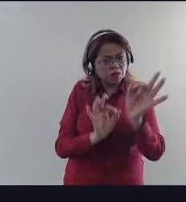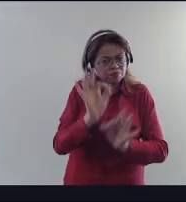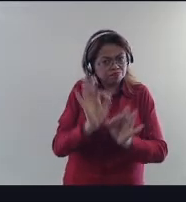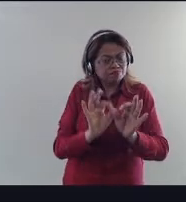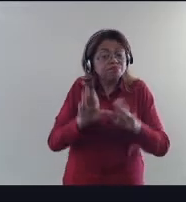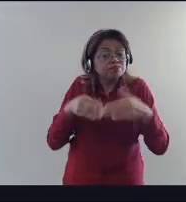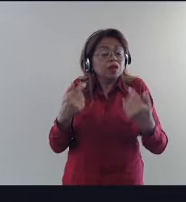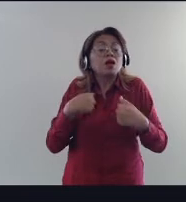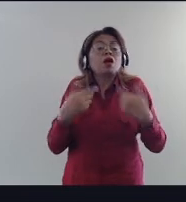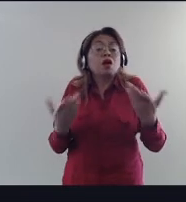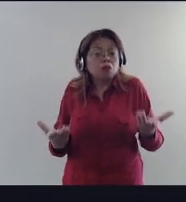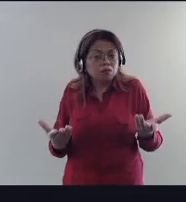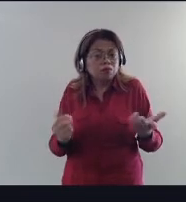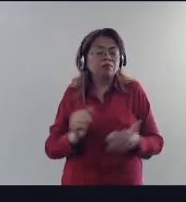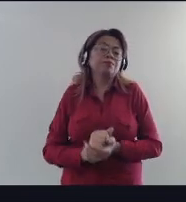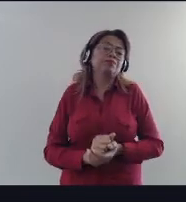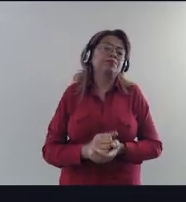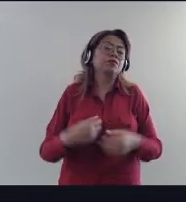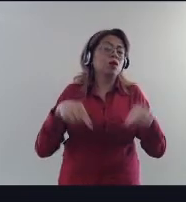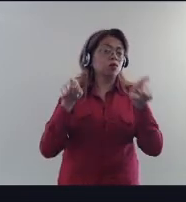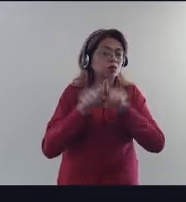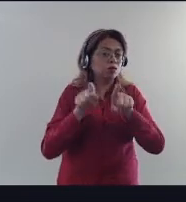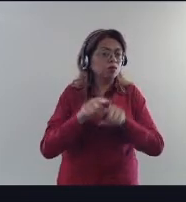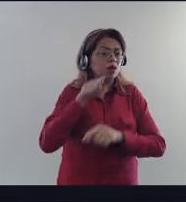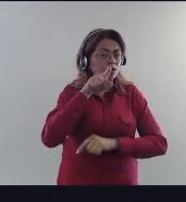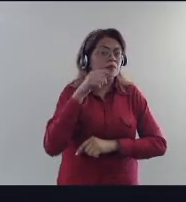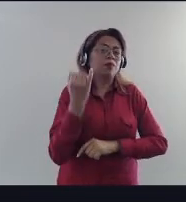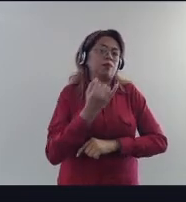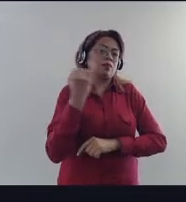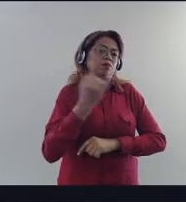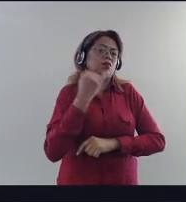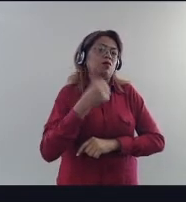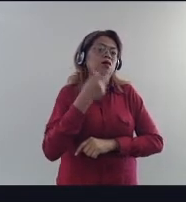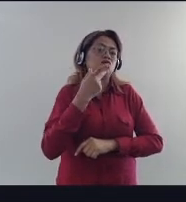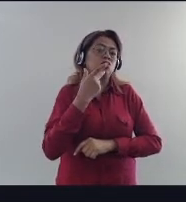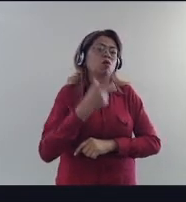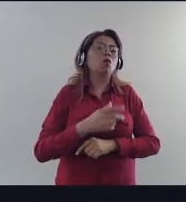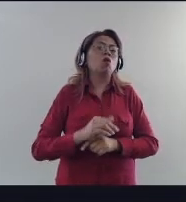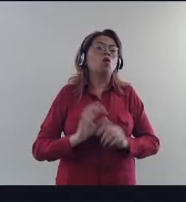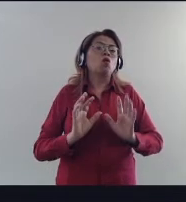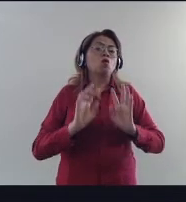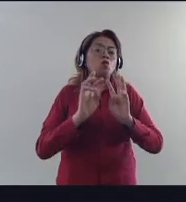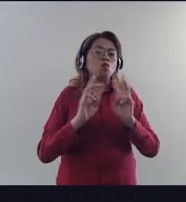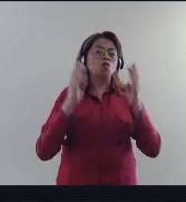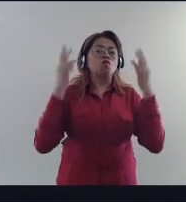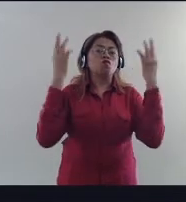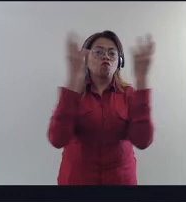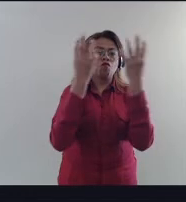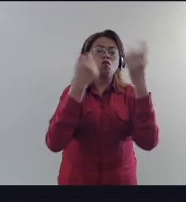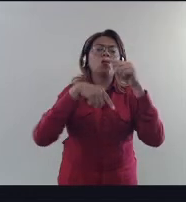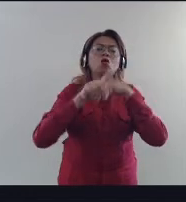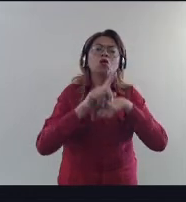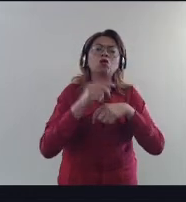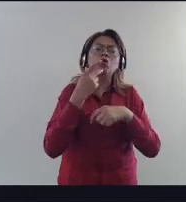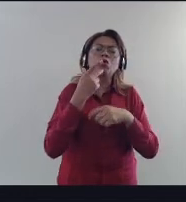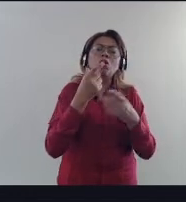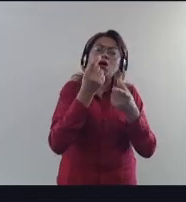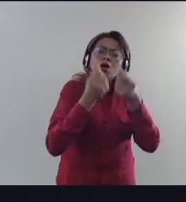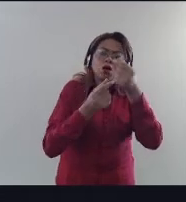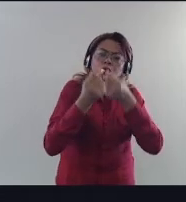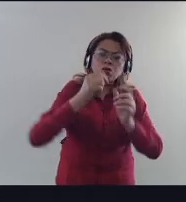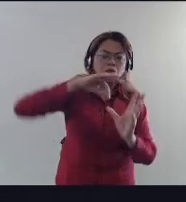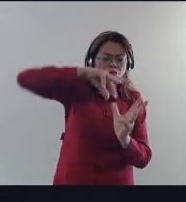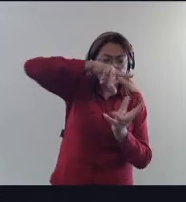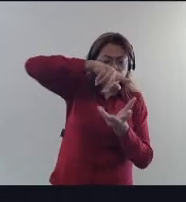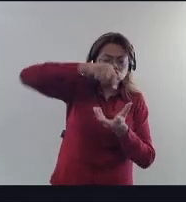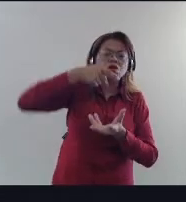Econômico Mundial também já começa com estudos identificando quais são as profissões do futuro. Será que eu realmente